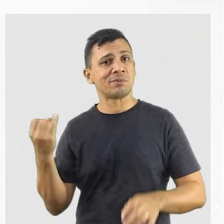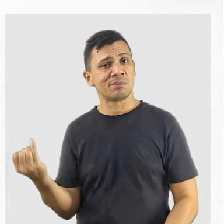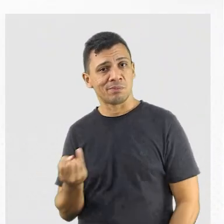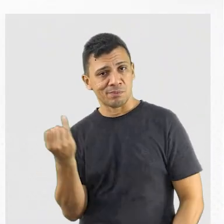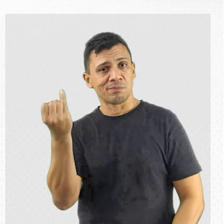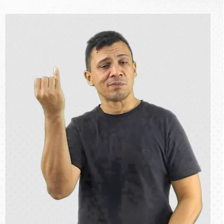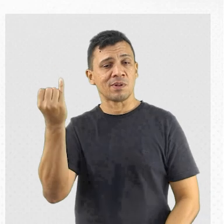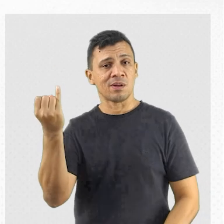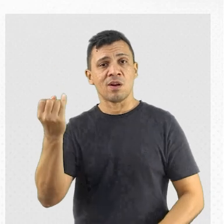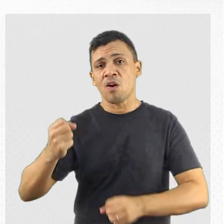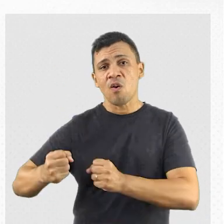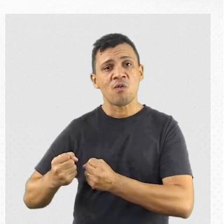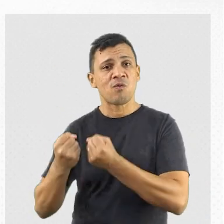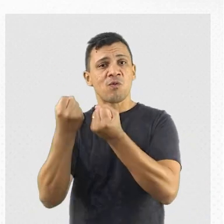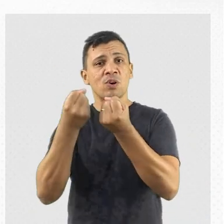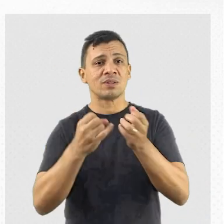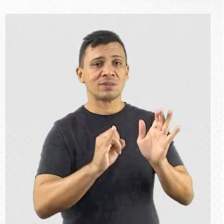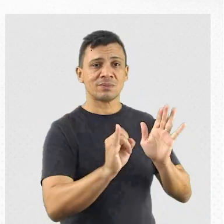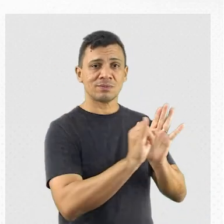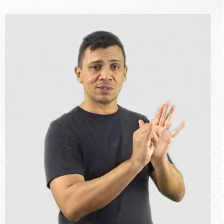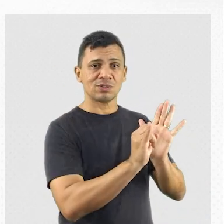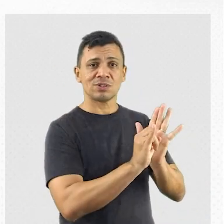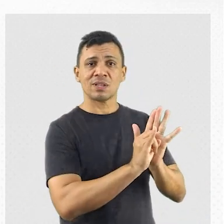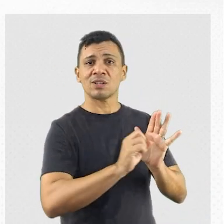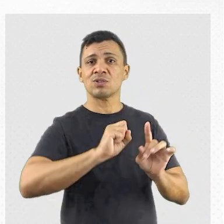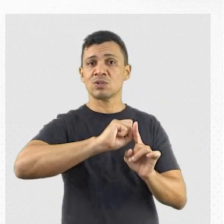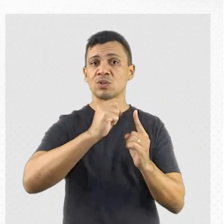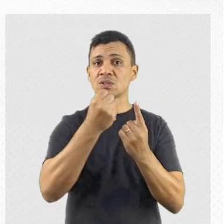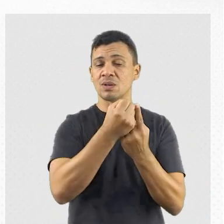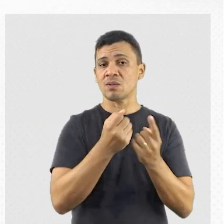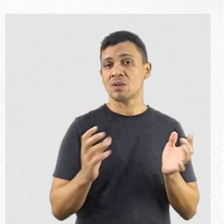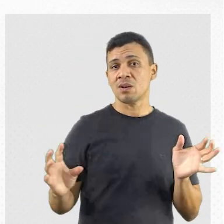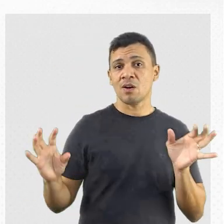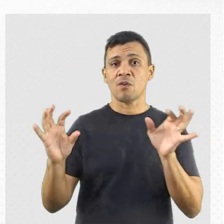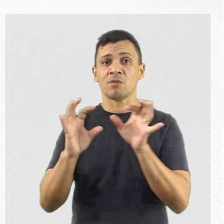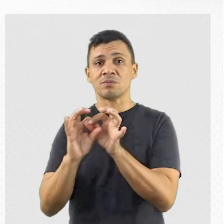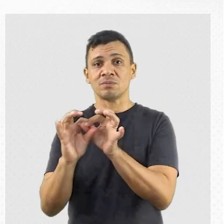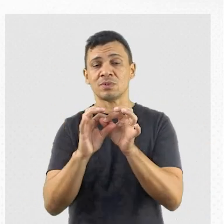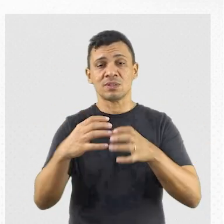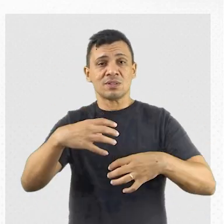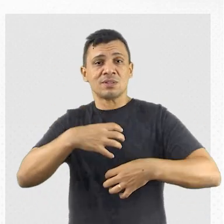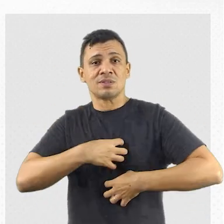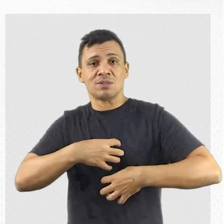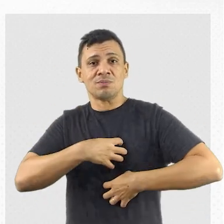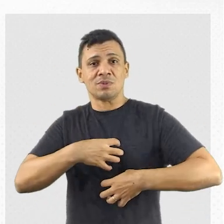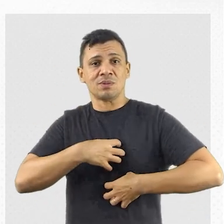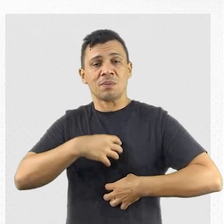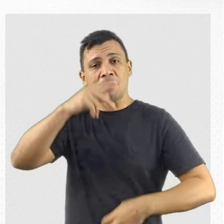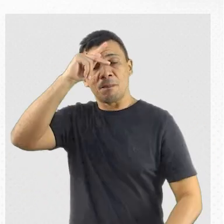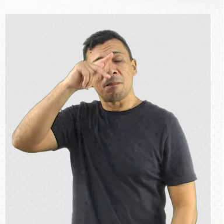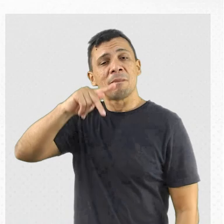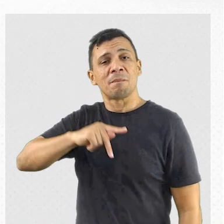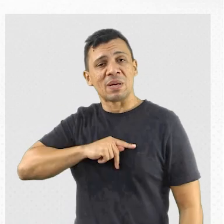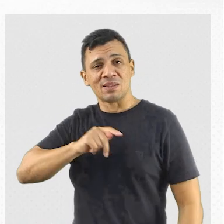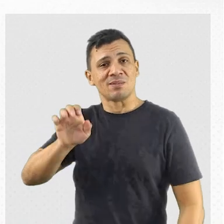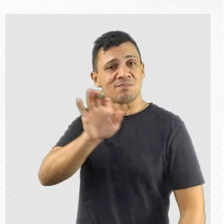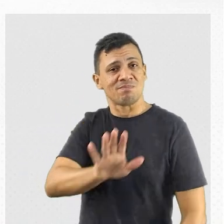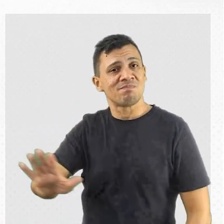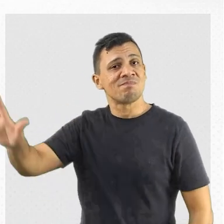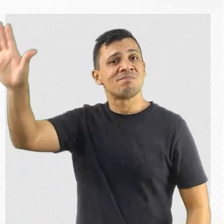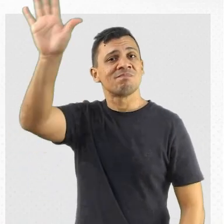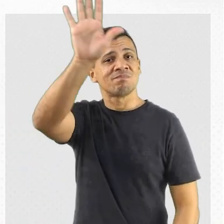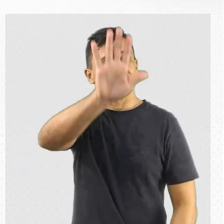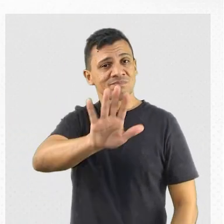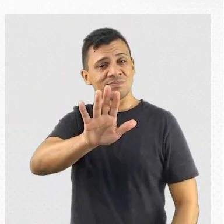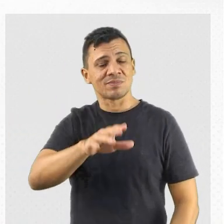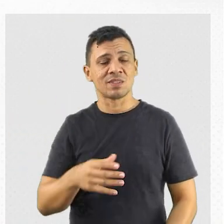outra aula, tá? Que se refere ao quê? O que seria esse fato social? Maneiras de agir, maneiras de pensar e de sentir